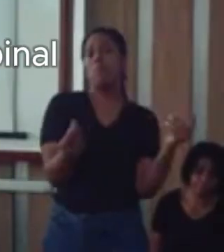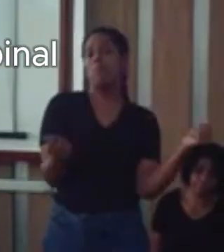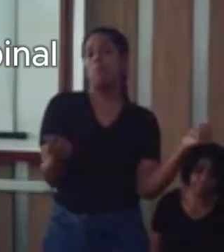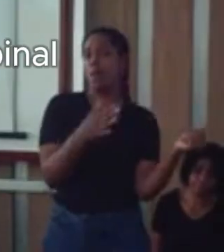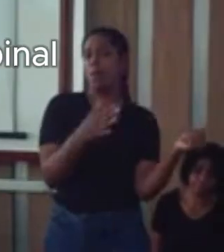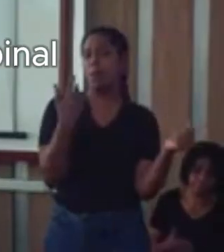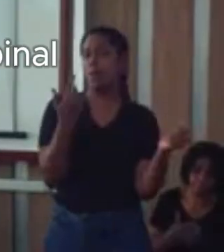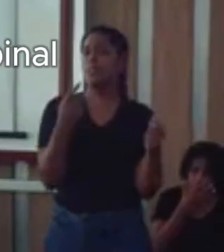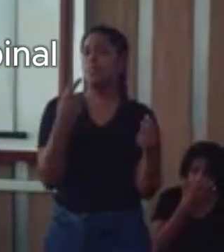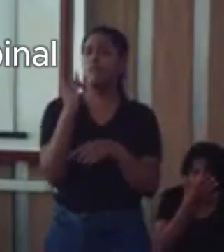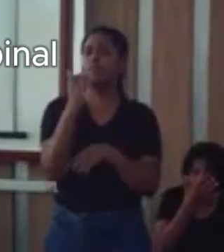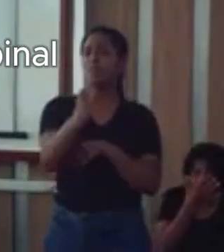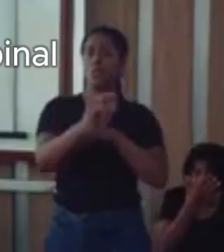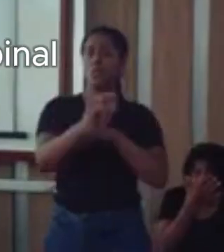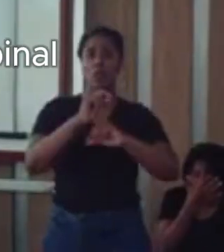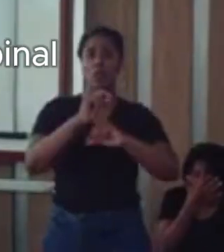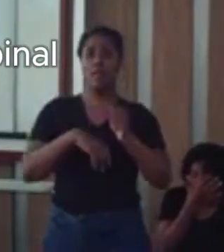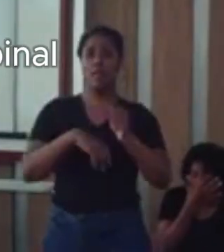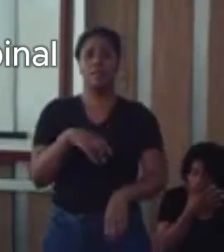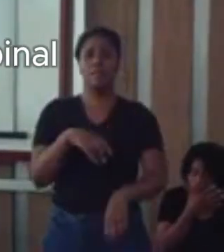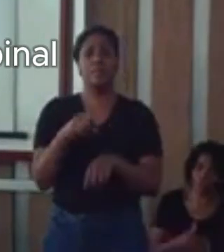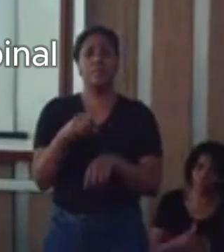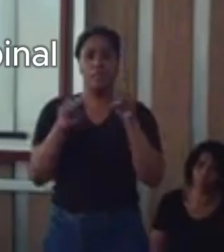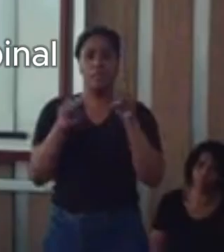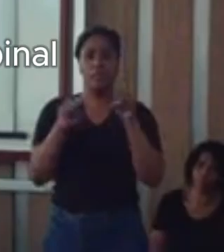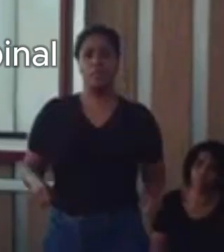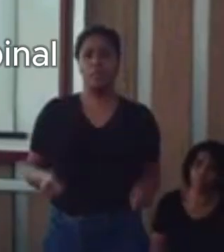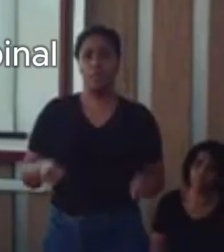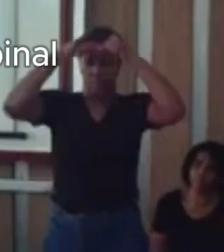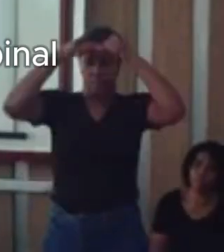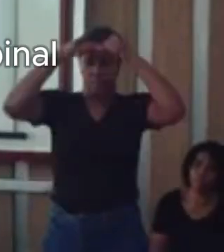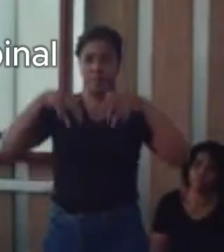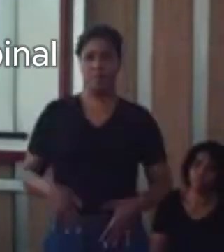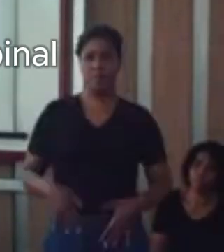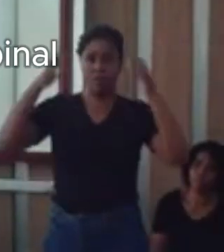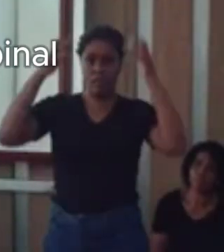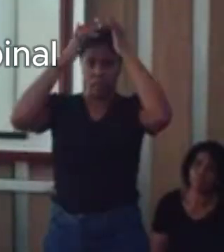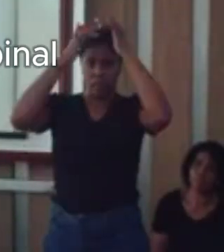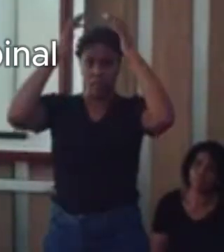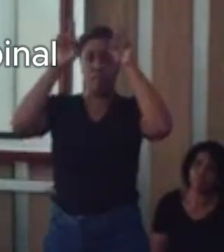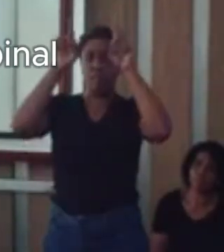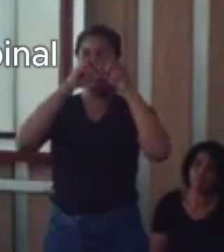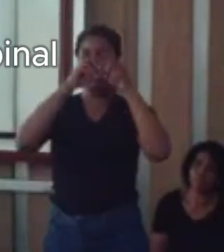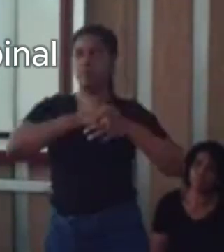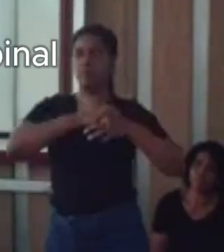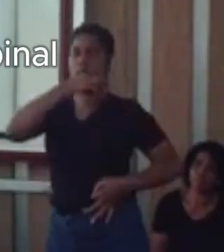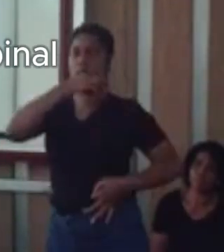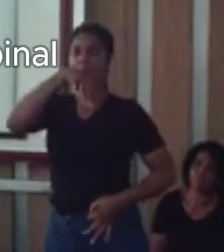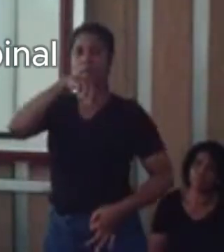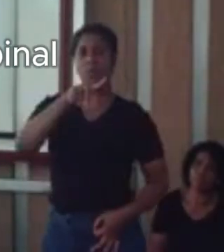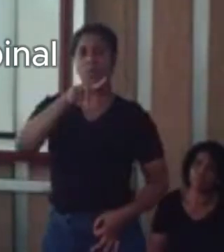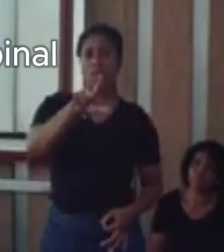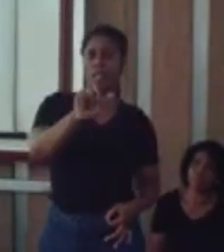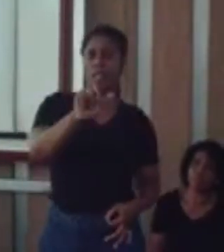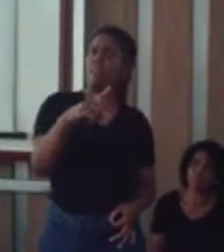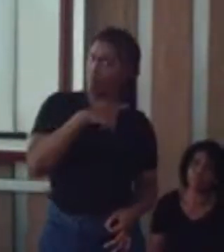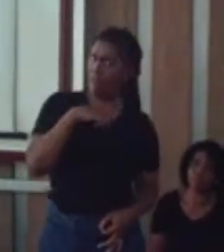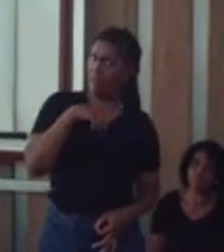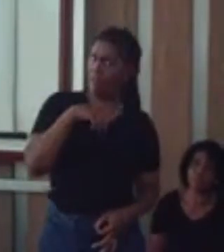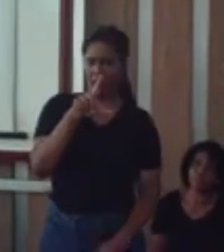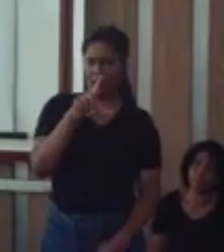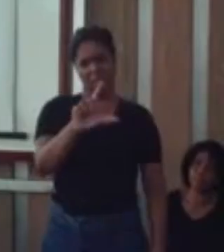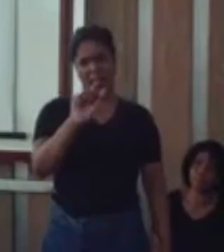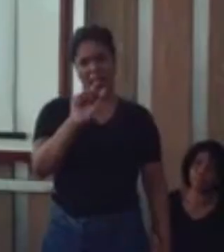sistema nervoso central, no cérebro e na medula espinhal, tem laminina? Tem. Tem laminina sinalizando